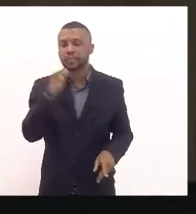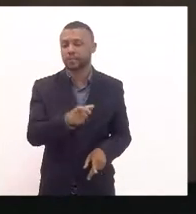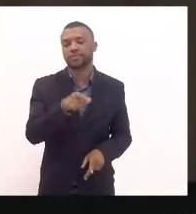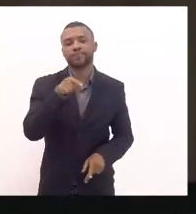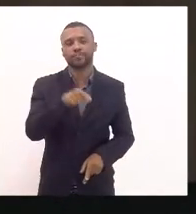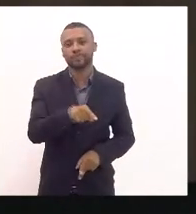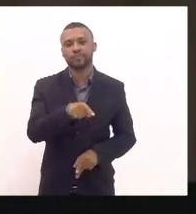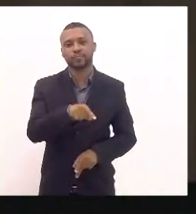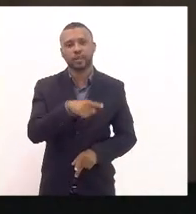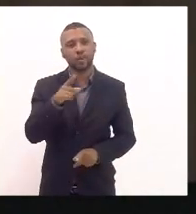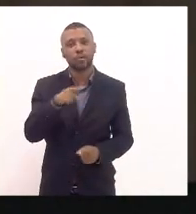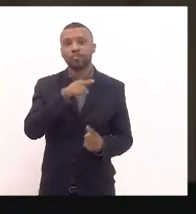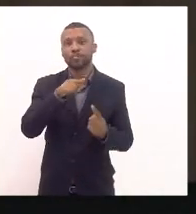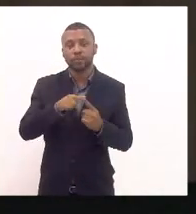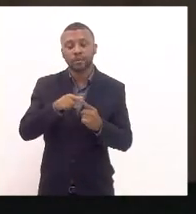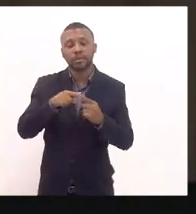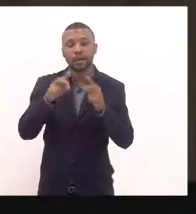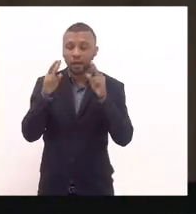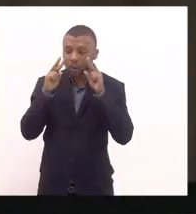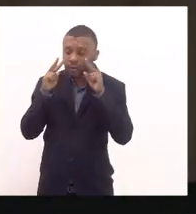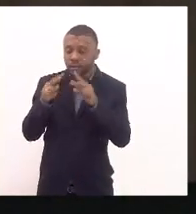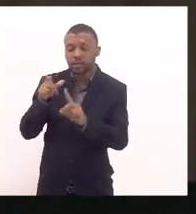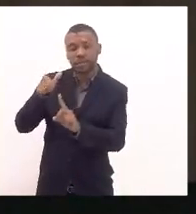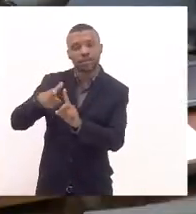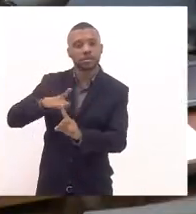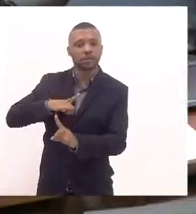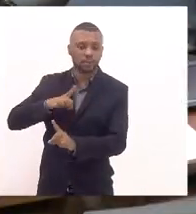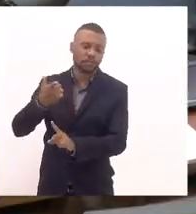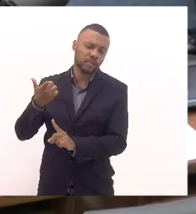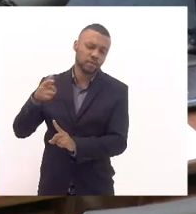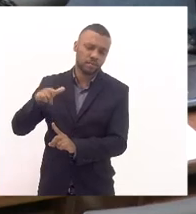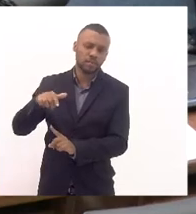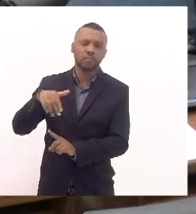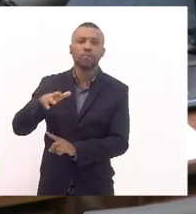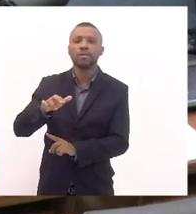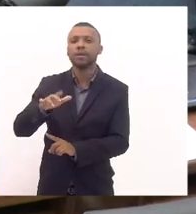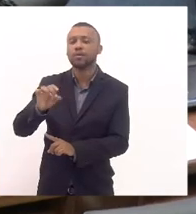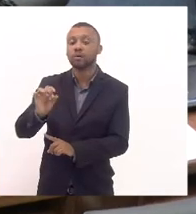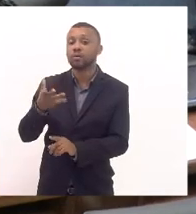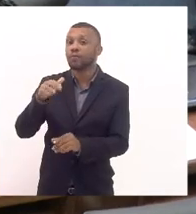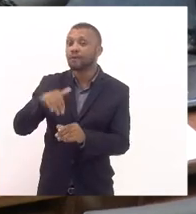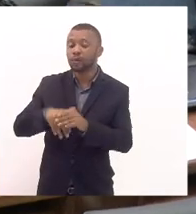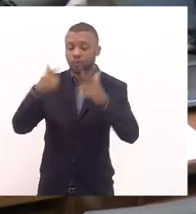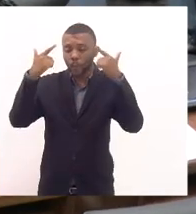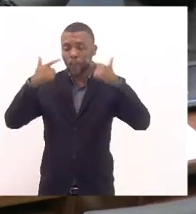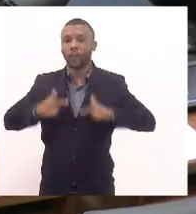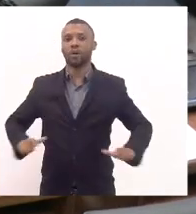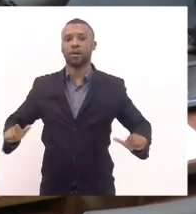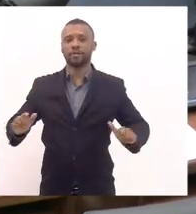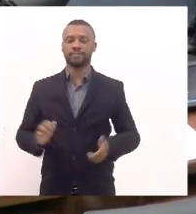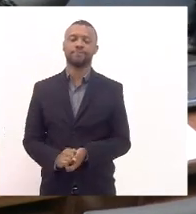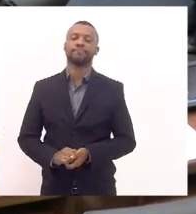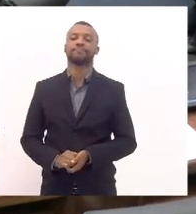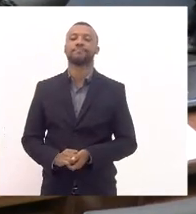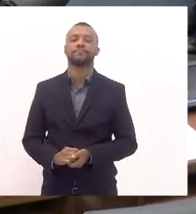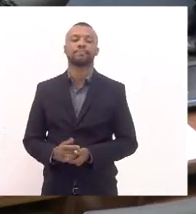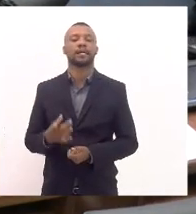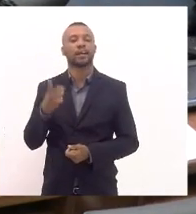sentido em nome da consideração que tem pelo Murilo vou até abstenção o deputado Wellington José